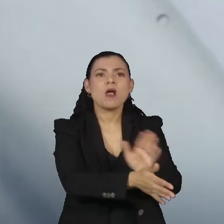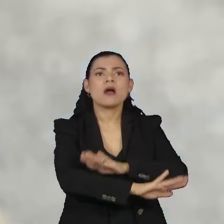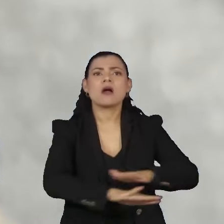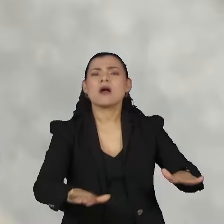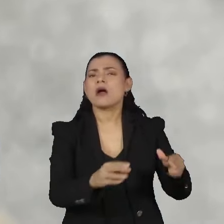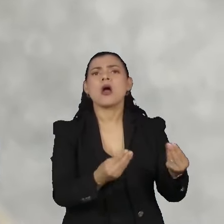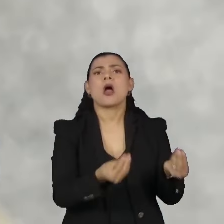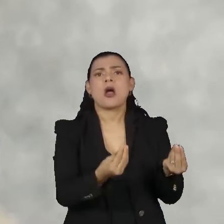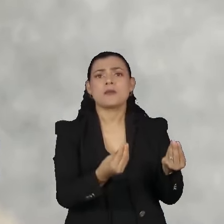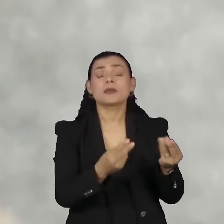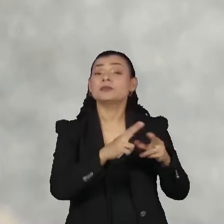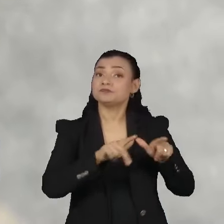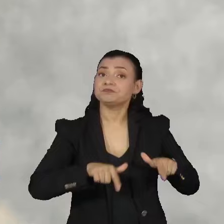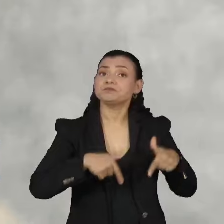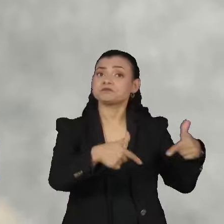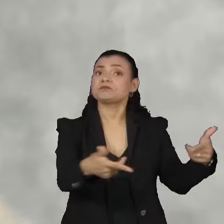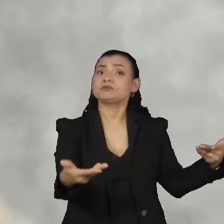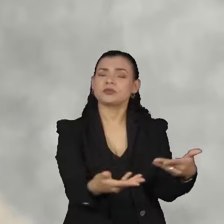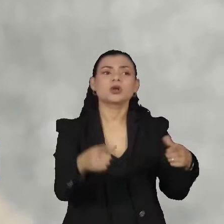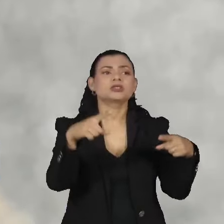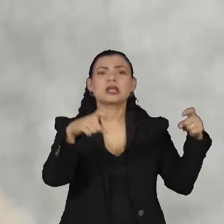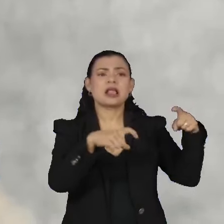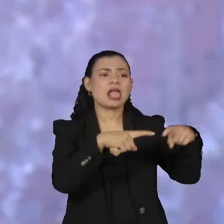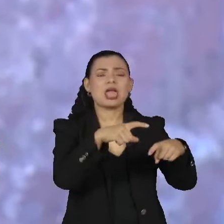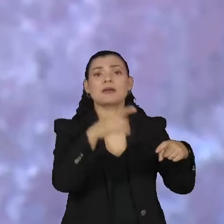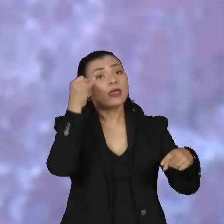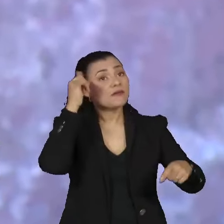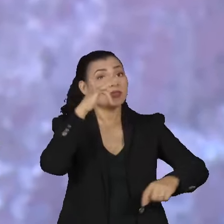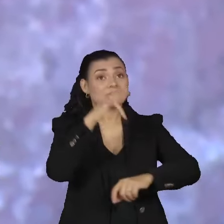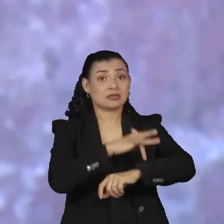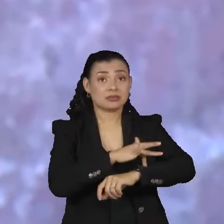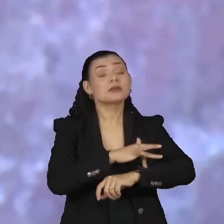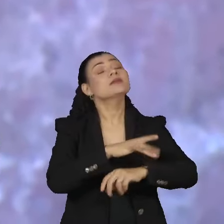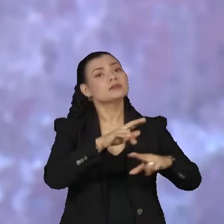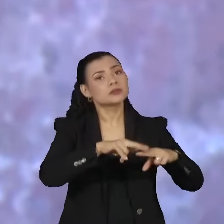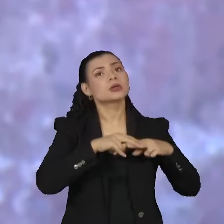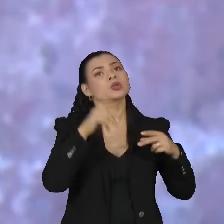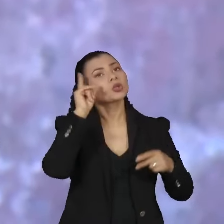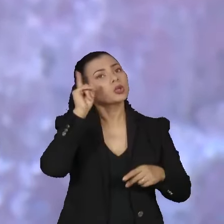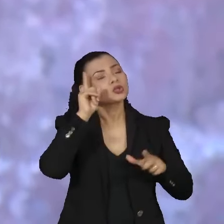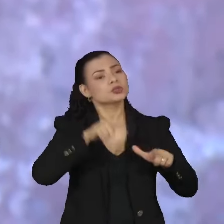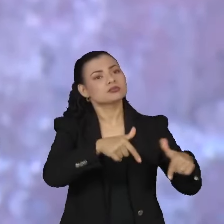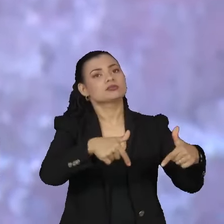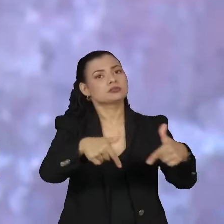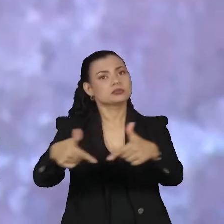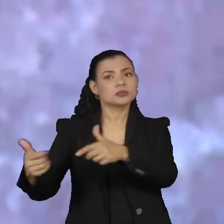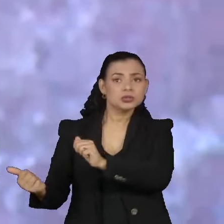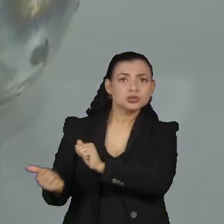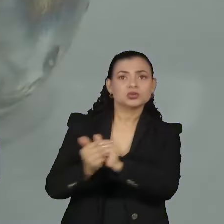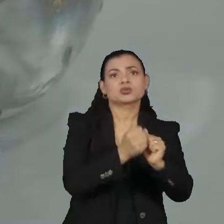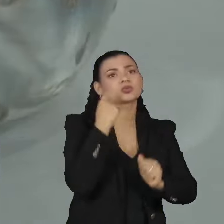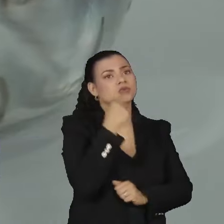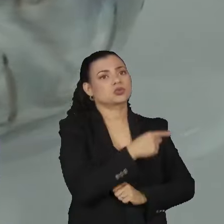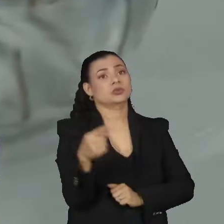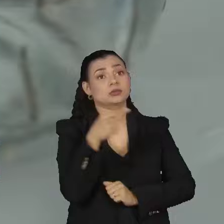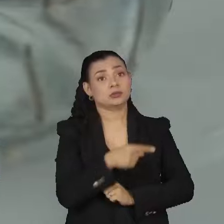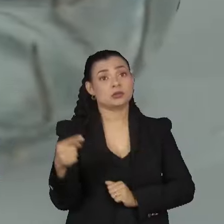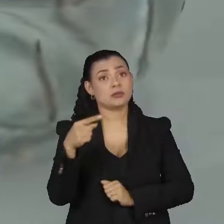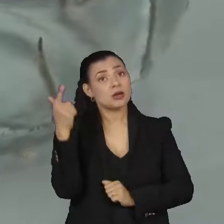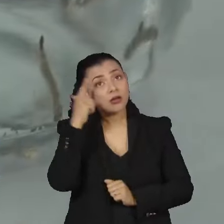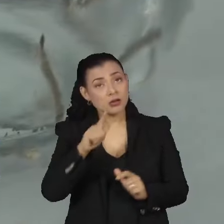as ações. Hoje, combater a dengue é todos os dias. Então, nós precisamos ter uma ação conjunta semanalmente para que a gente